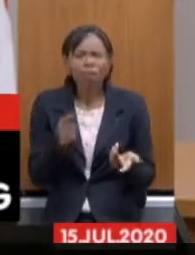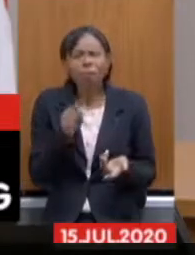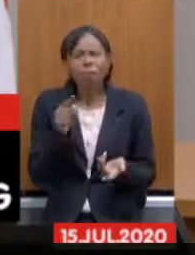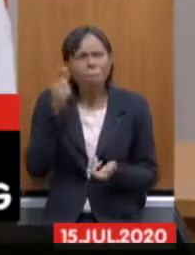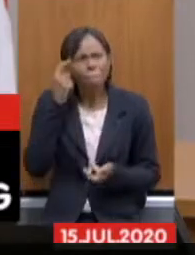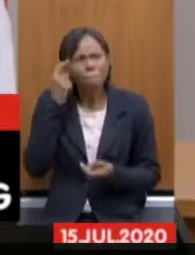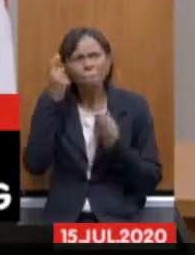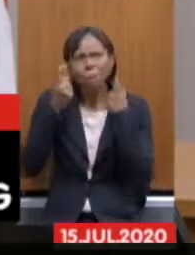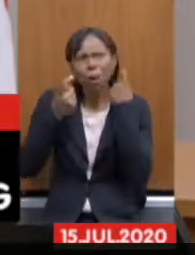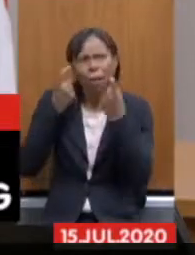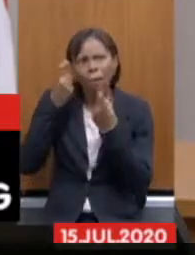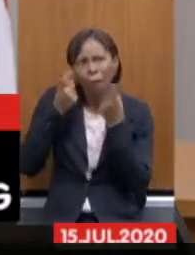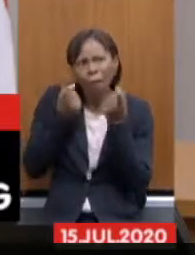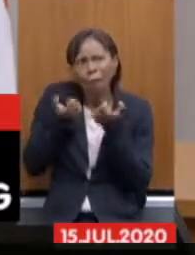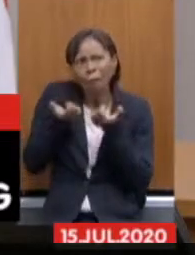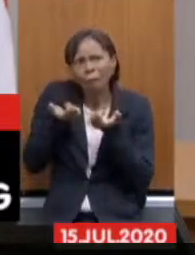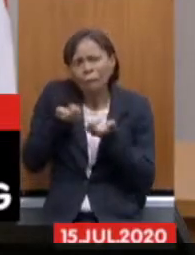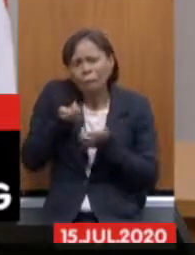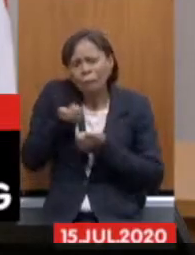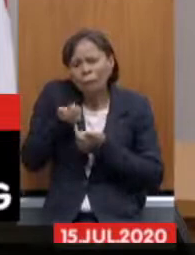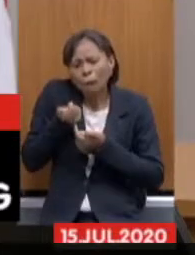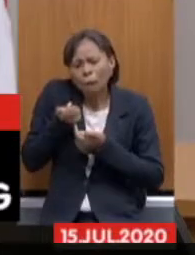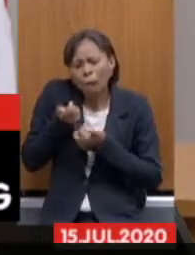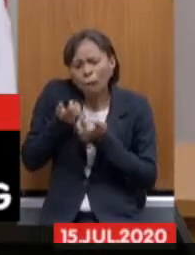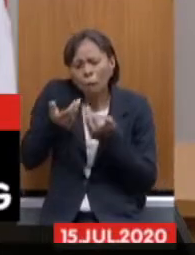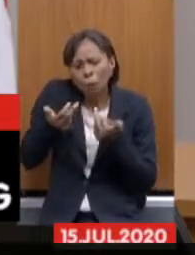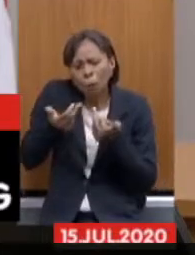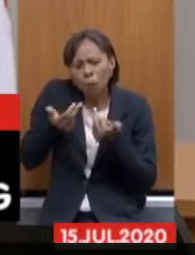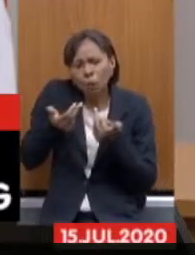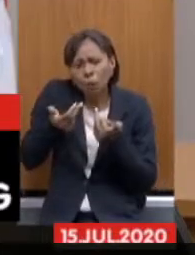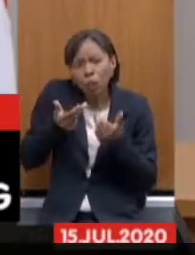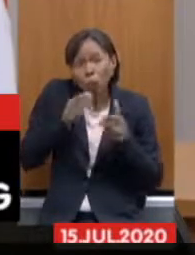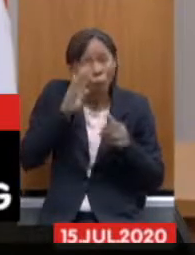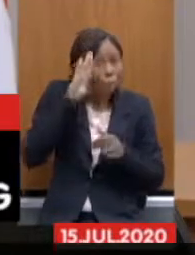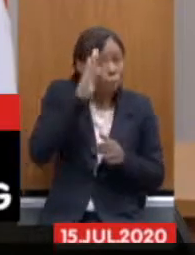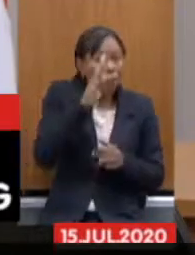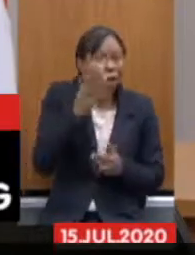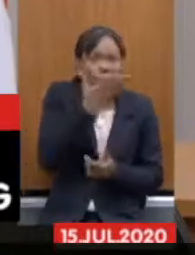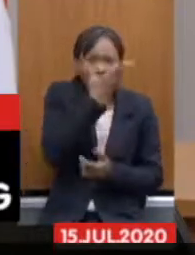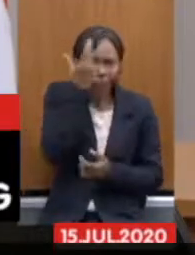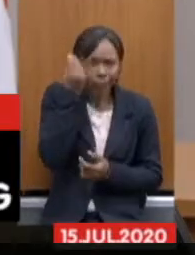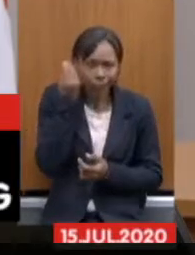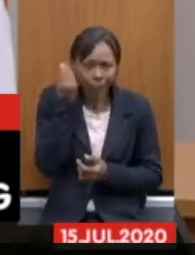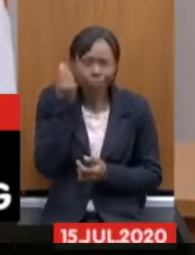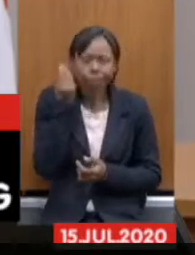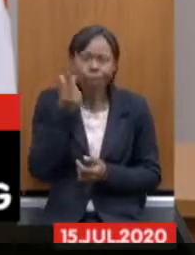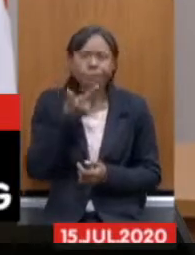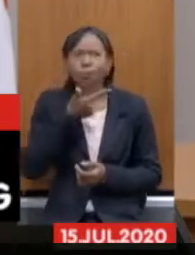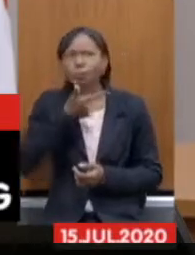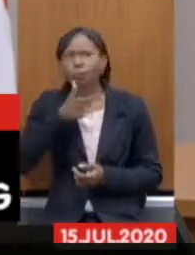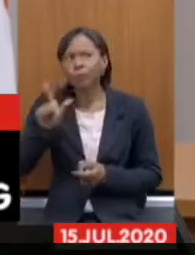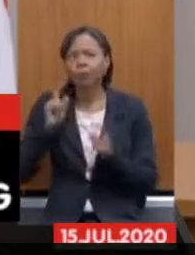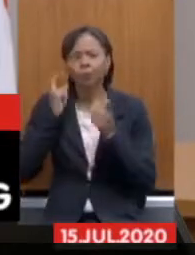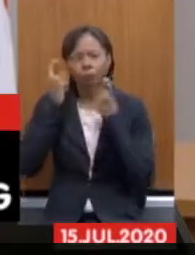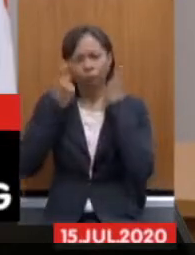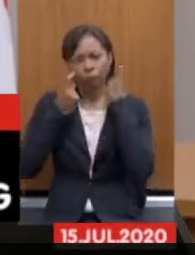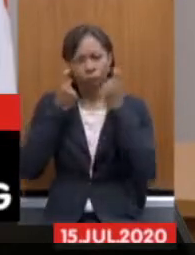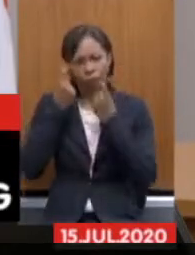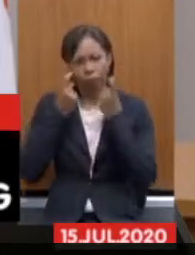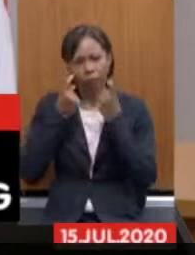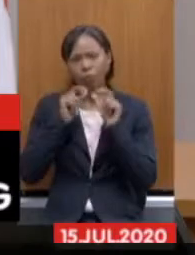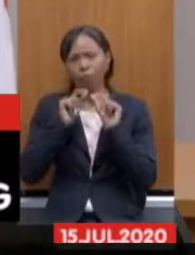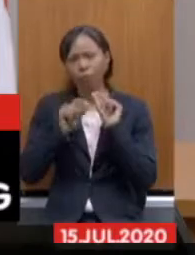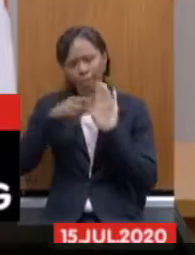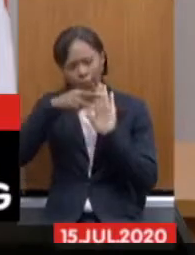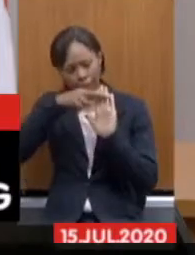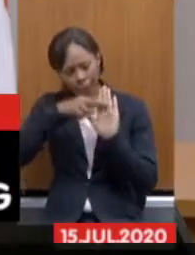preocupado com migalhas esquece do todo a outra preocupação a regra de